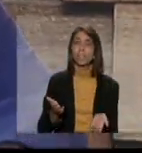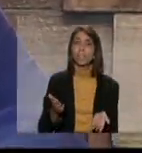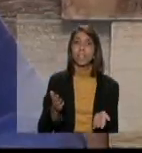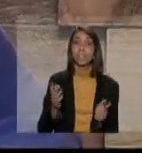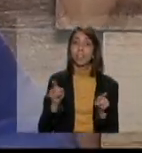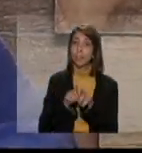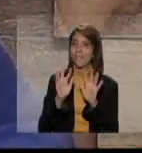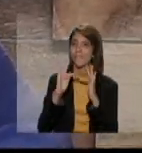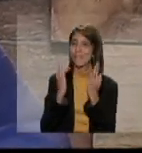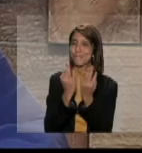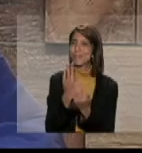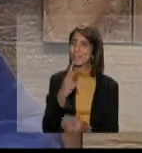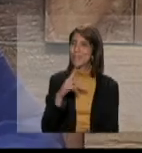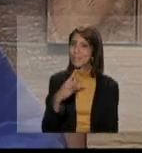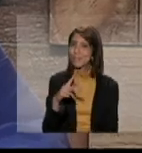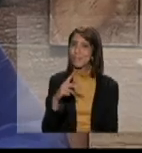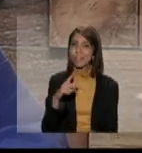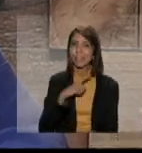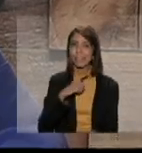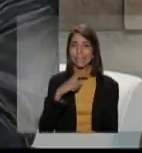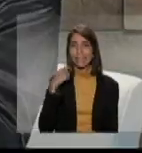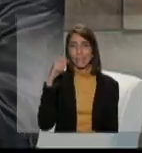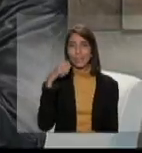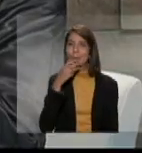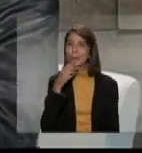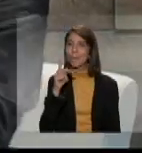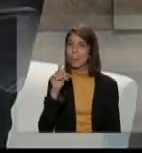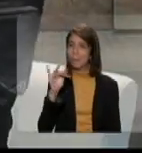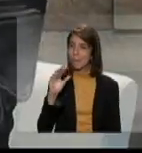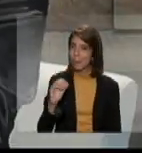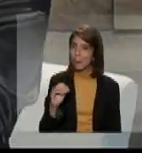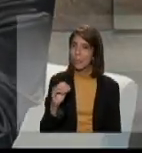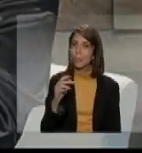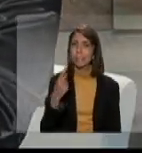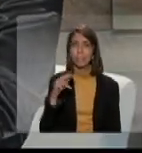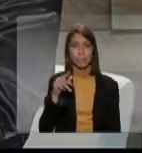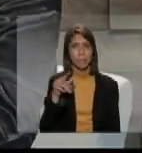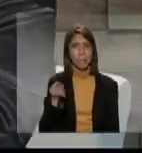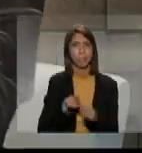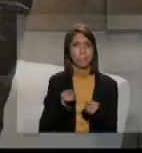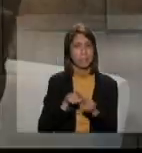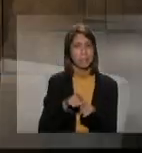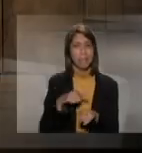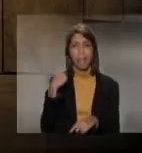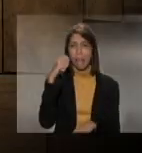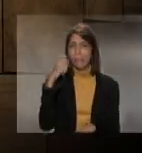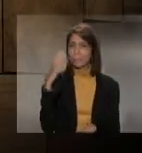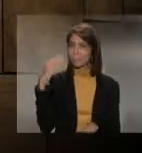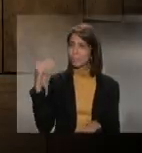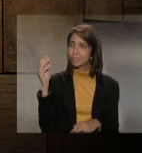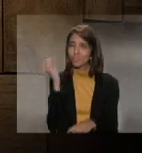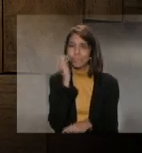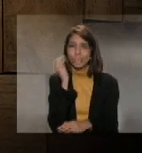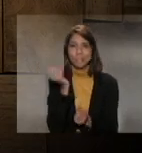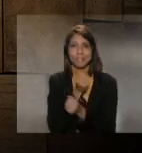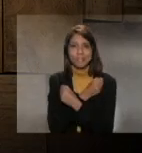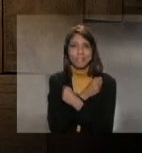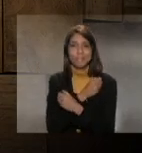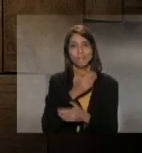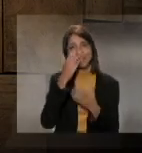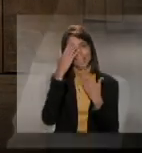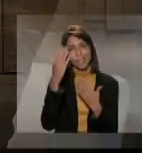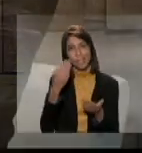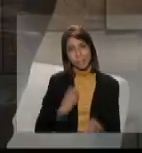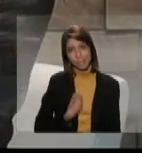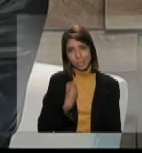com certeza serão e para aquela família linda tem atores também falamos falamos do paulo é pois é um bem seu irmão e acordo querido